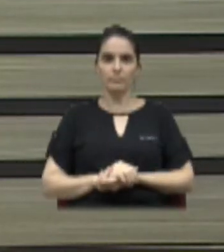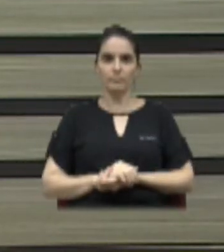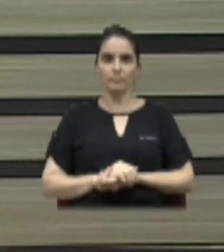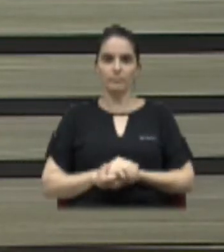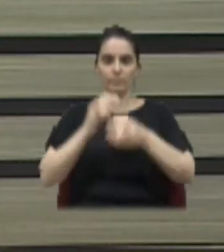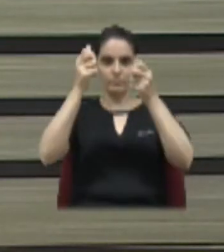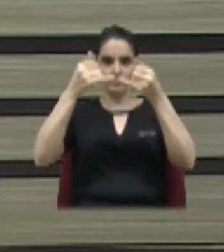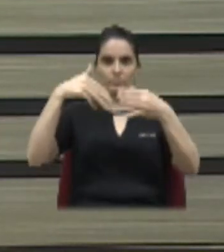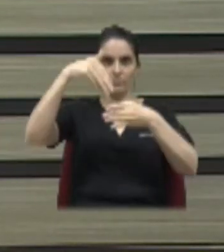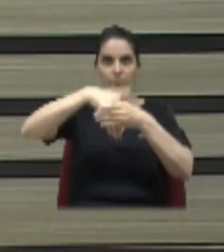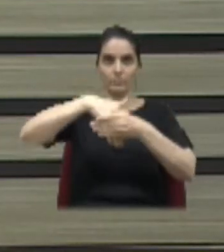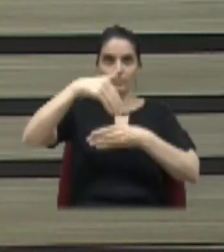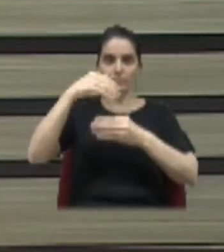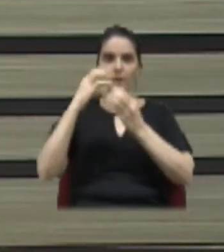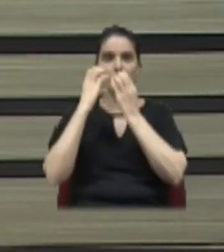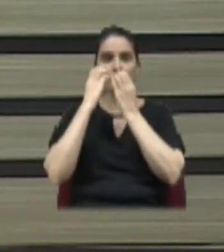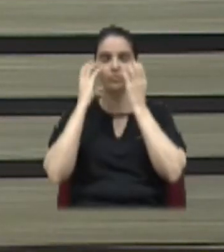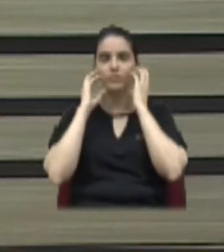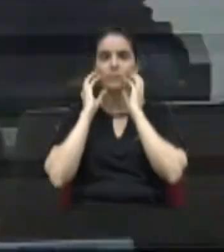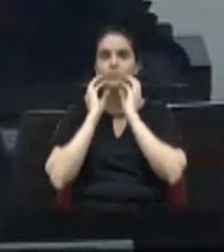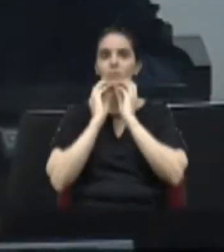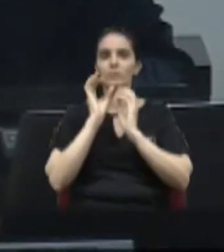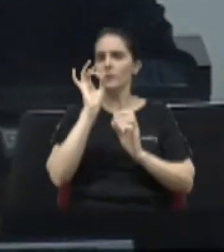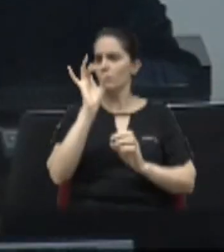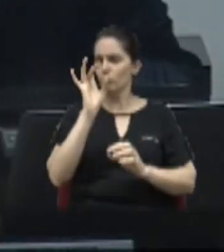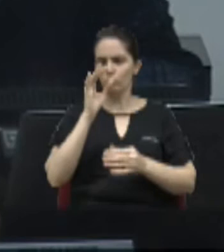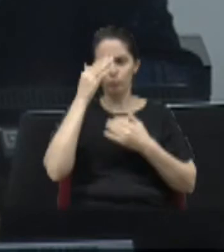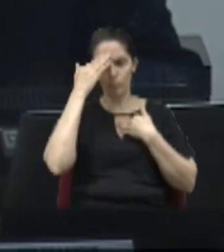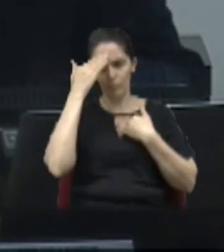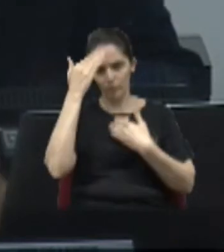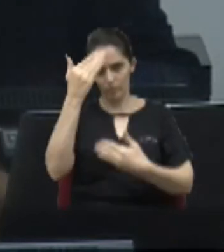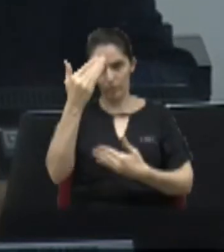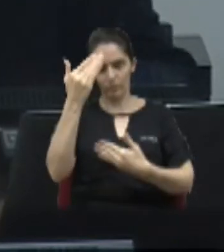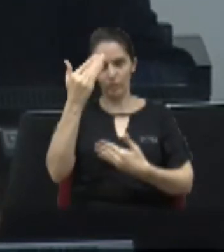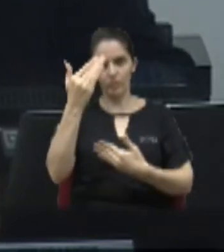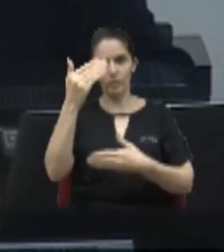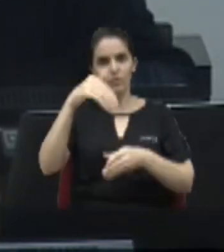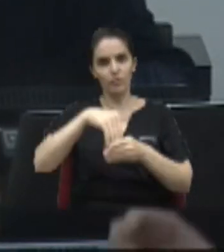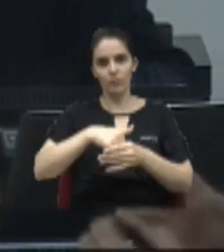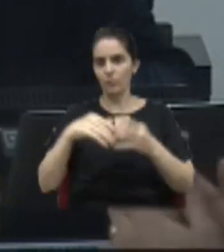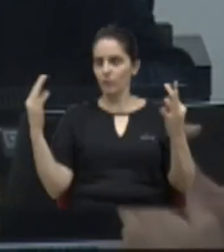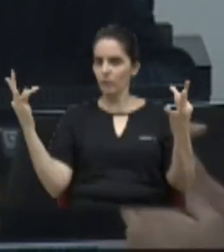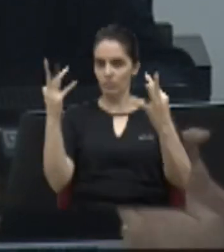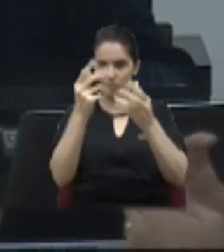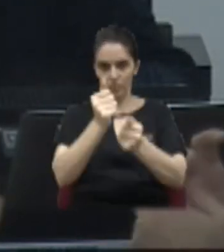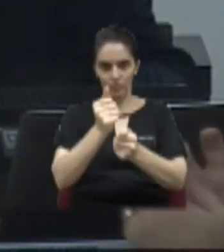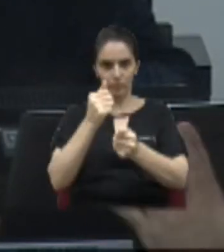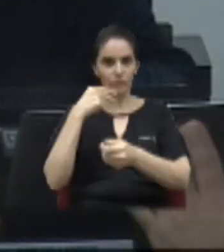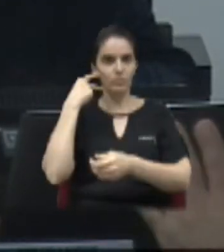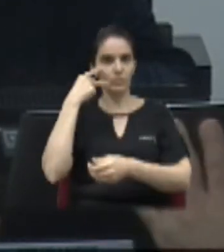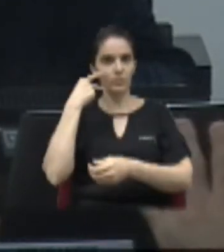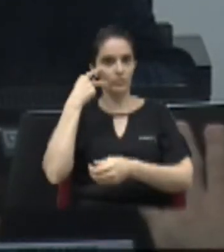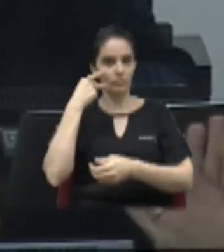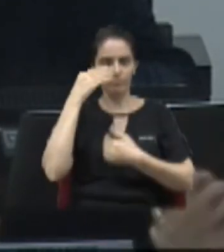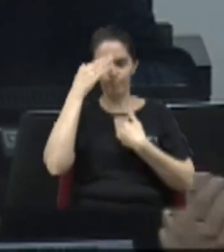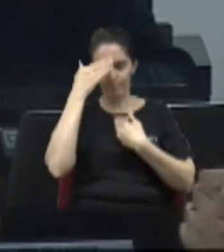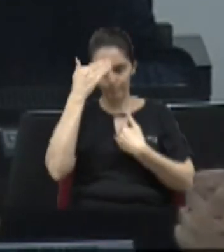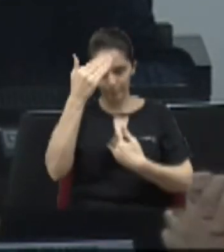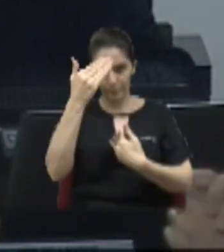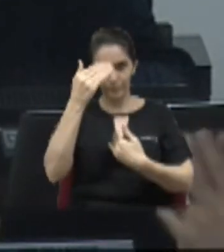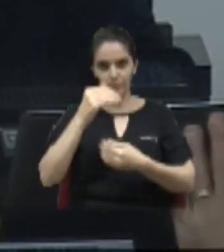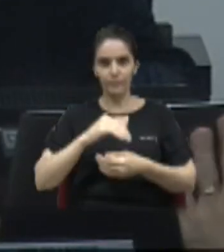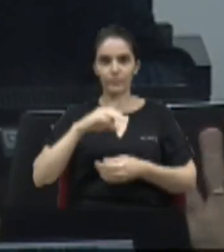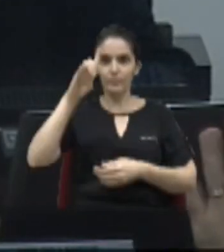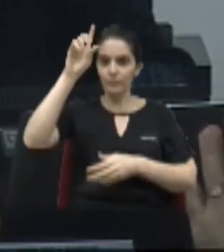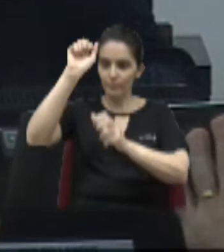Justificativa de voto, vereador Mirdo Lanche. Apenas para agradecer aos votos de todos os nossos amigos aqui. Obrigado. E Deus